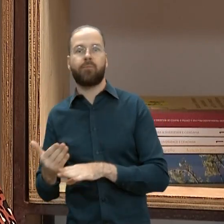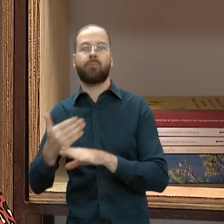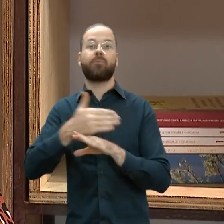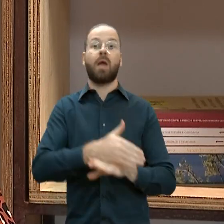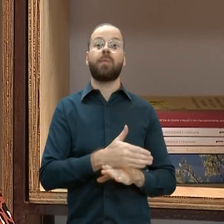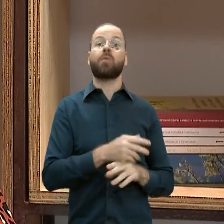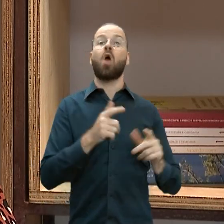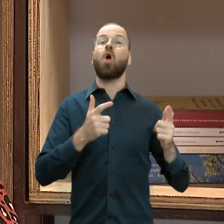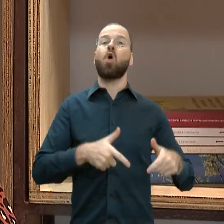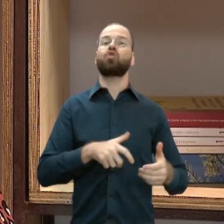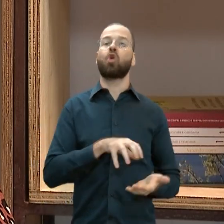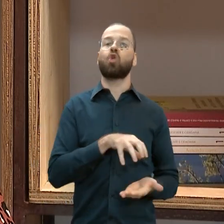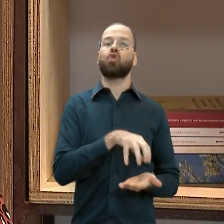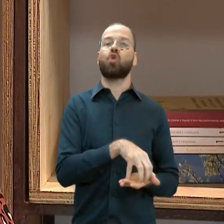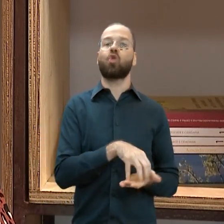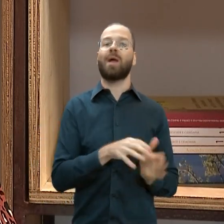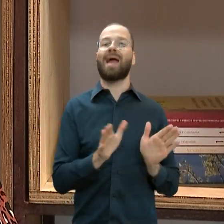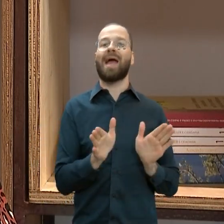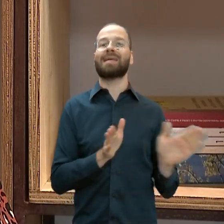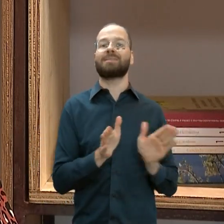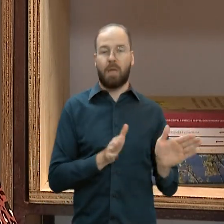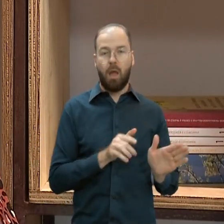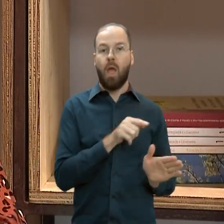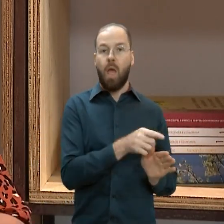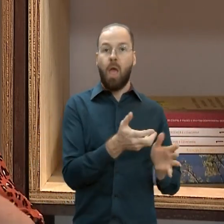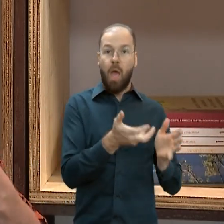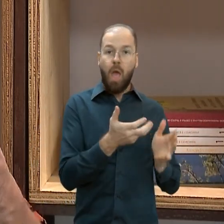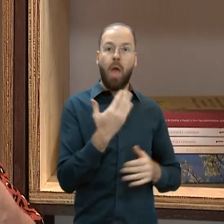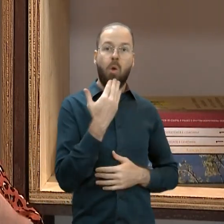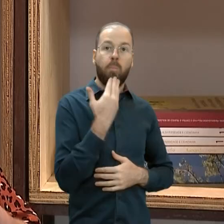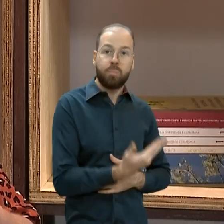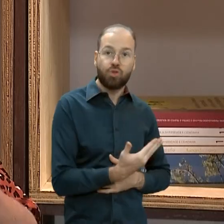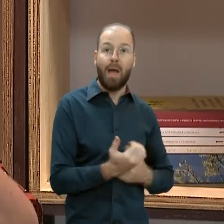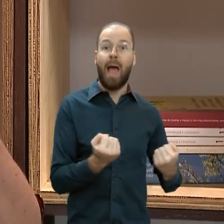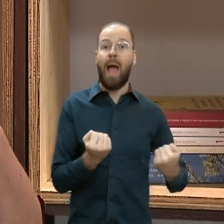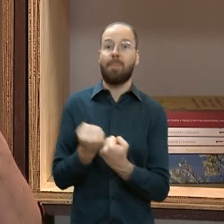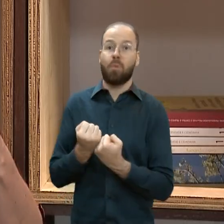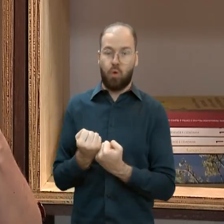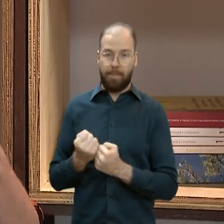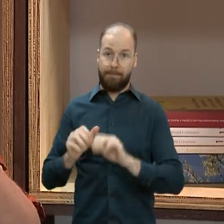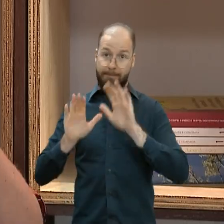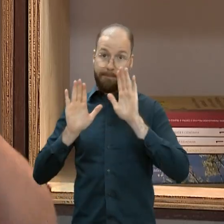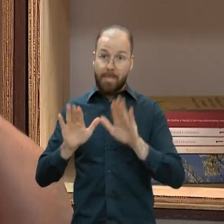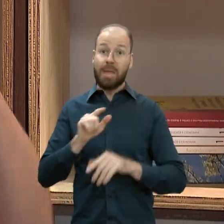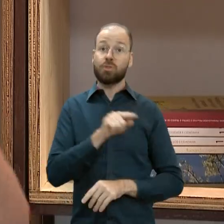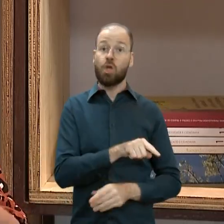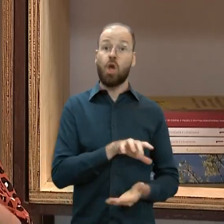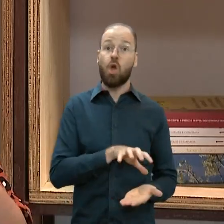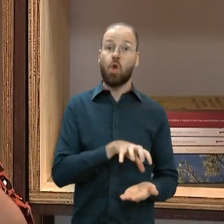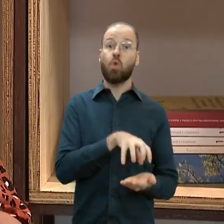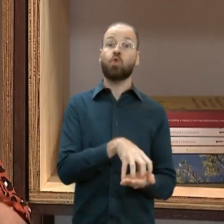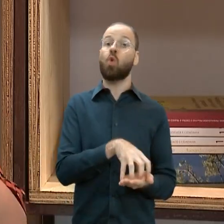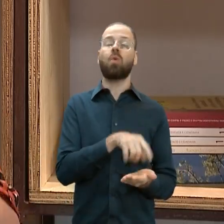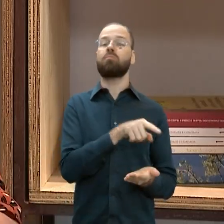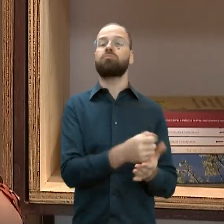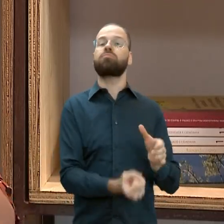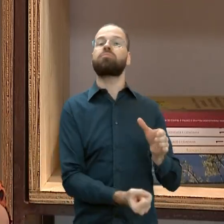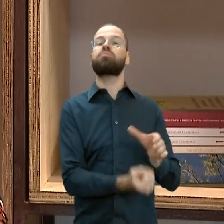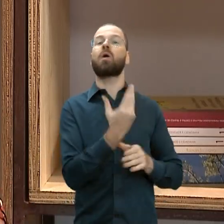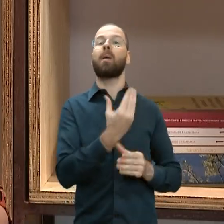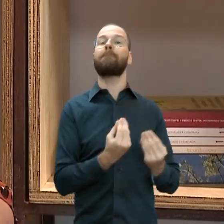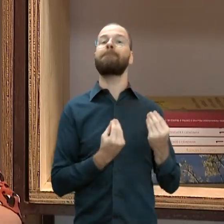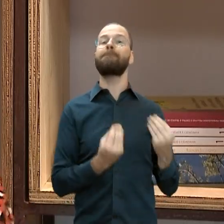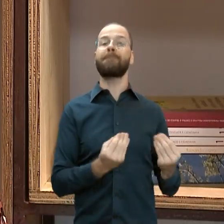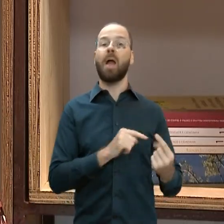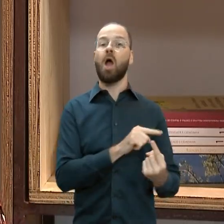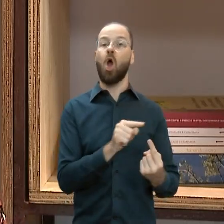atendimento. Onde o núcleo, a estrutura dele, ele foi criado para pessoas